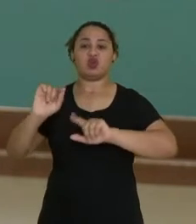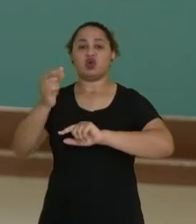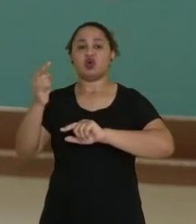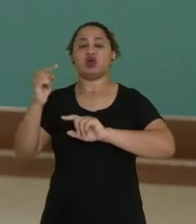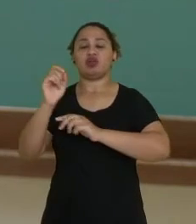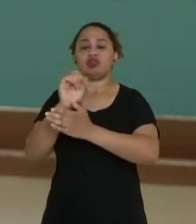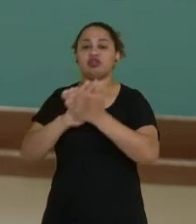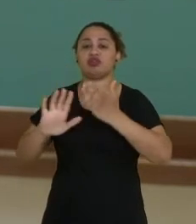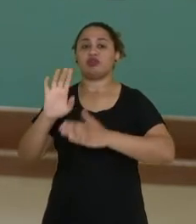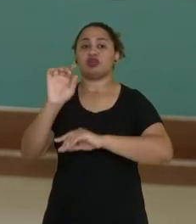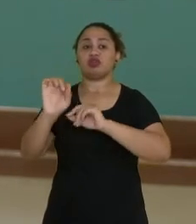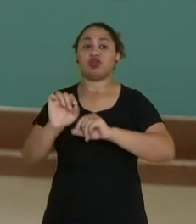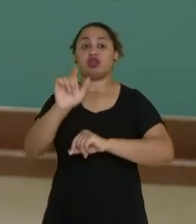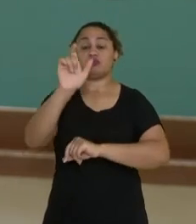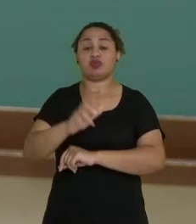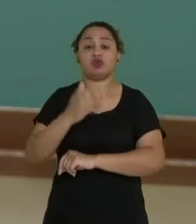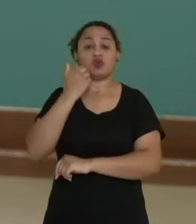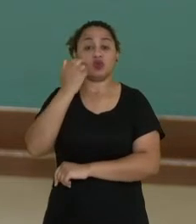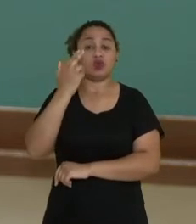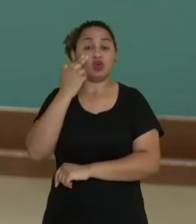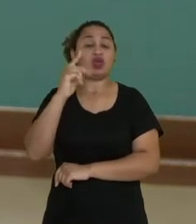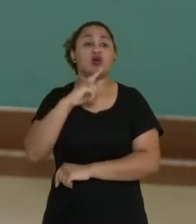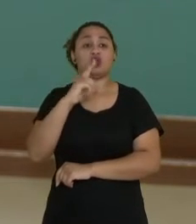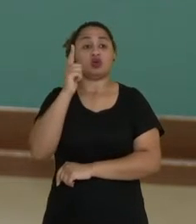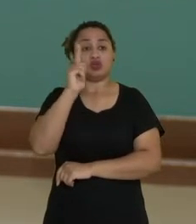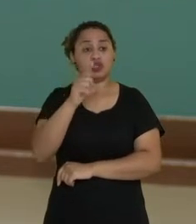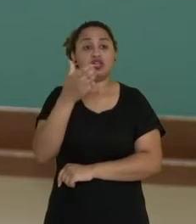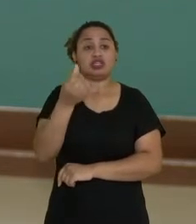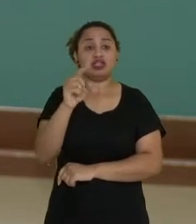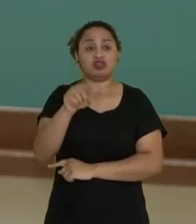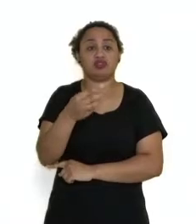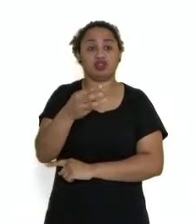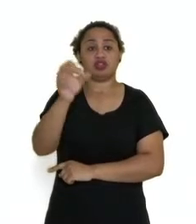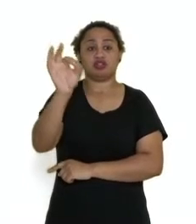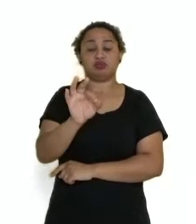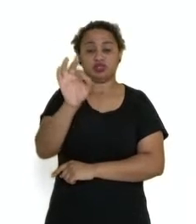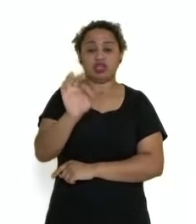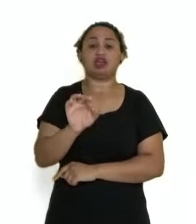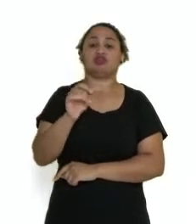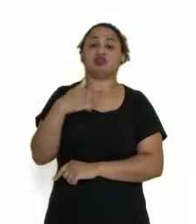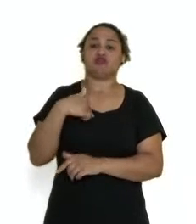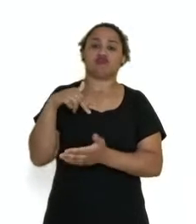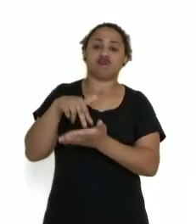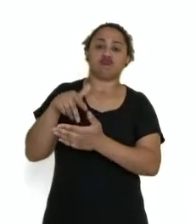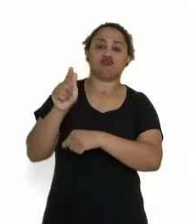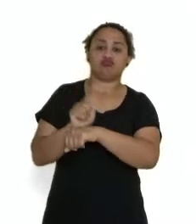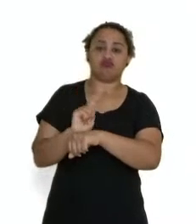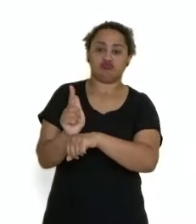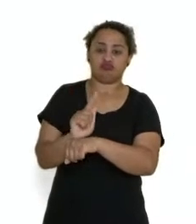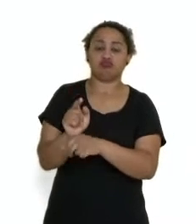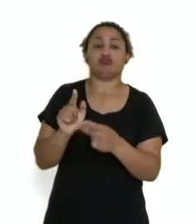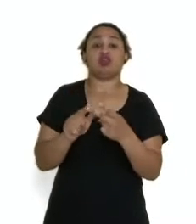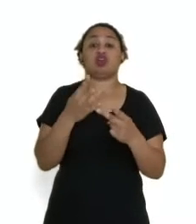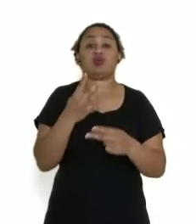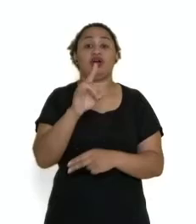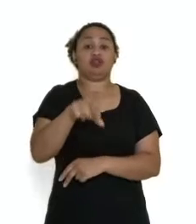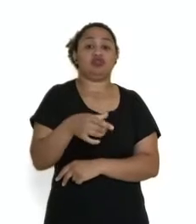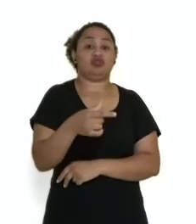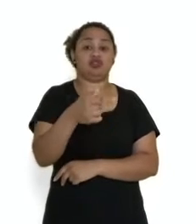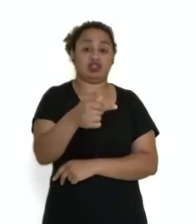que ela coloca pessoas negras ocupam 6,3 por cento dos cargos de gerência e